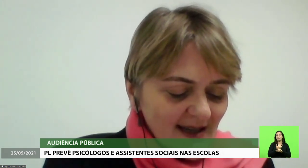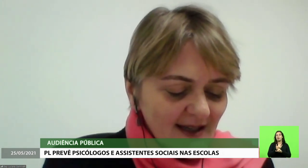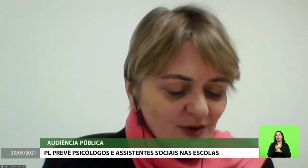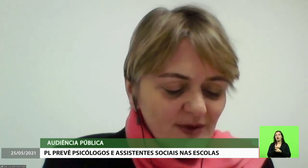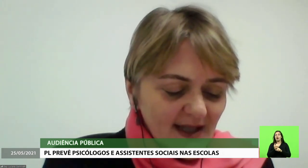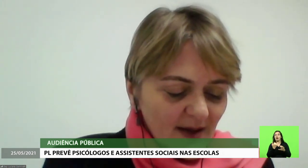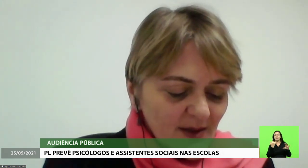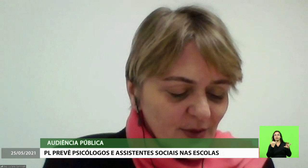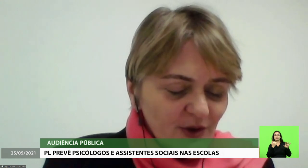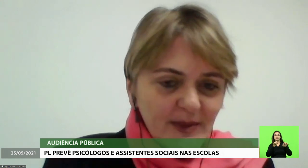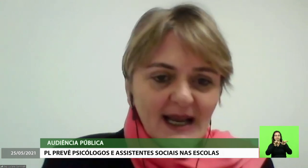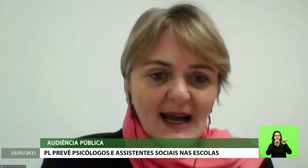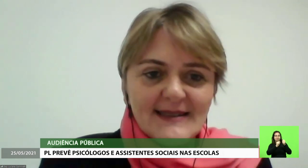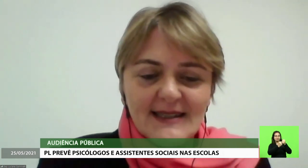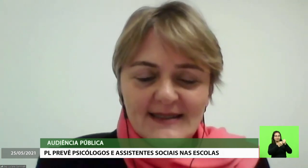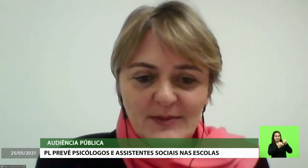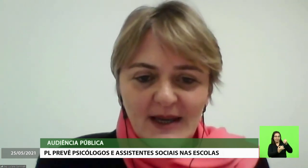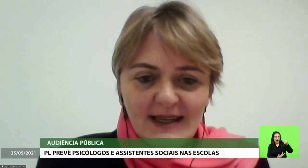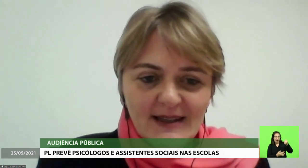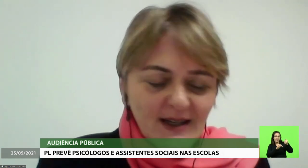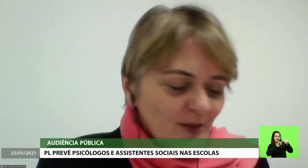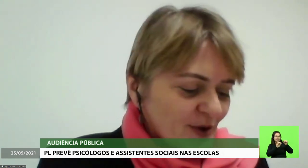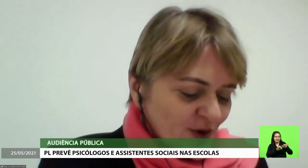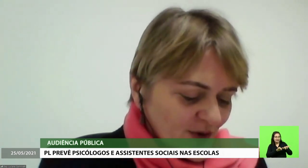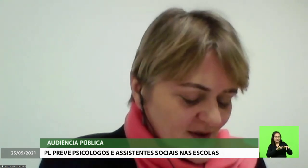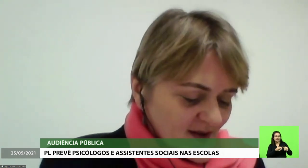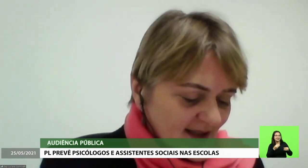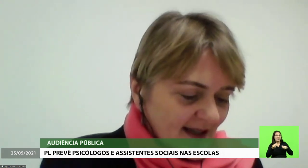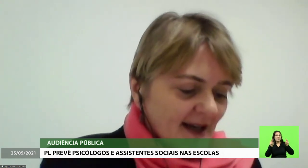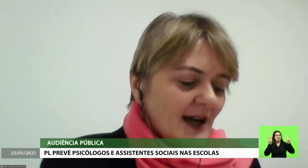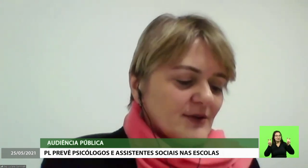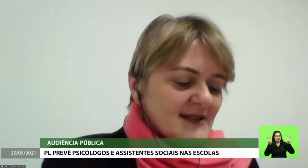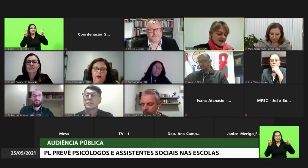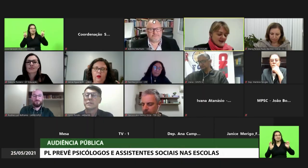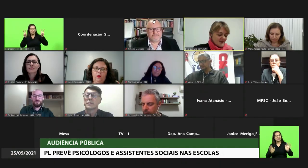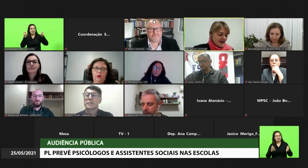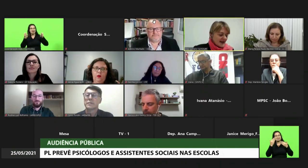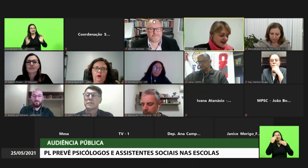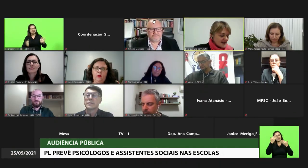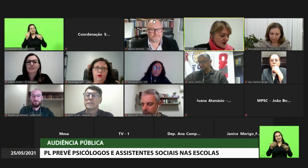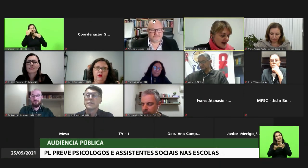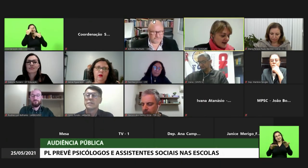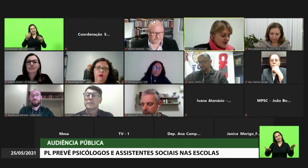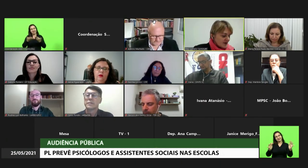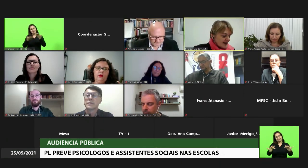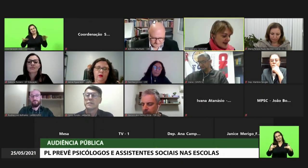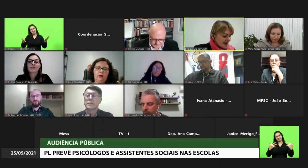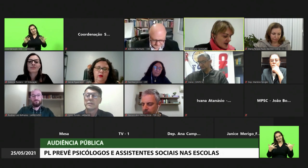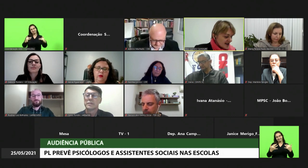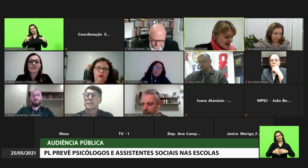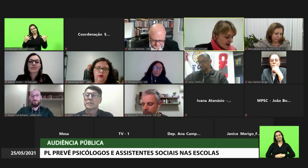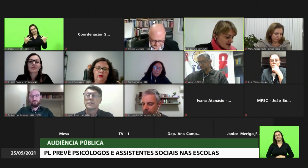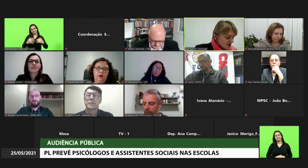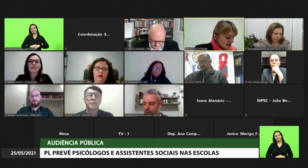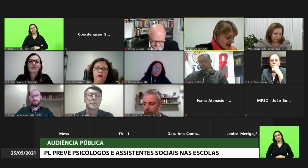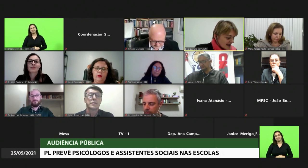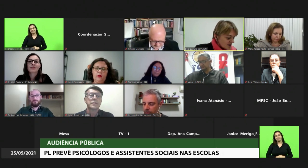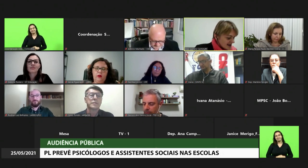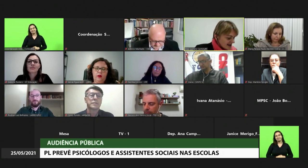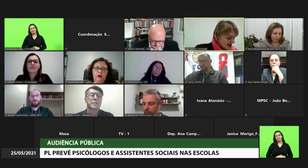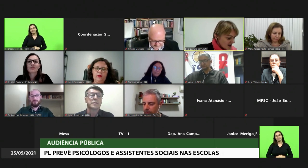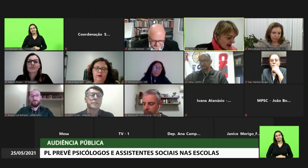já acerca do tema. Muito obrigada aqui também por todos os internautas. E nesse momento, nós já